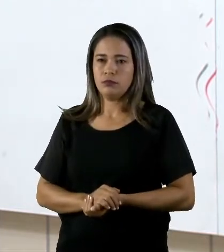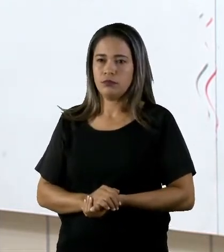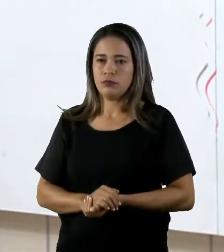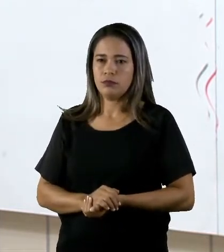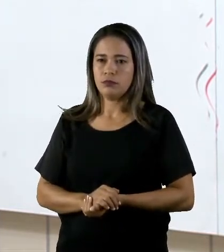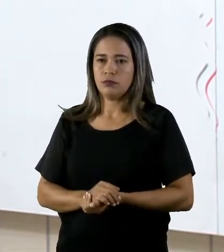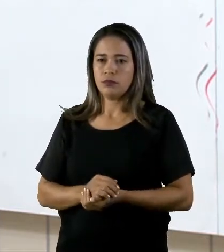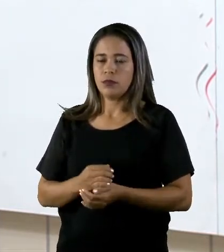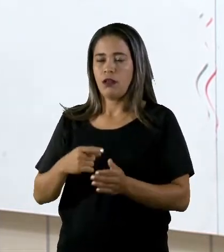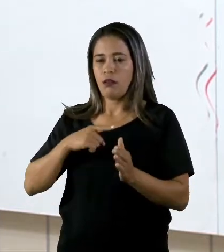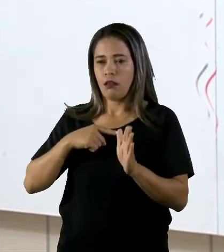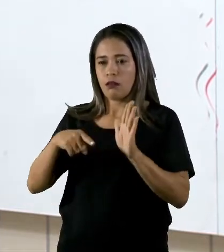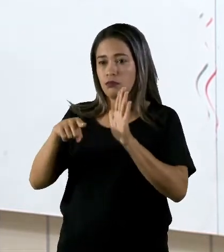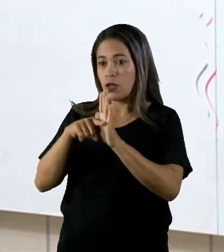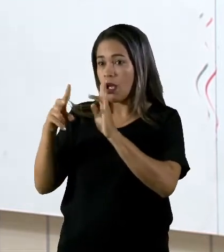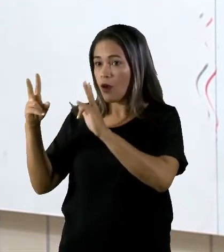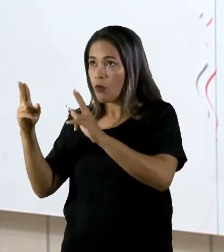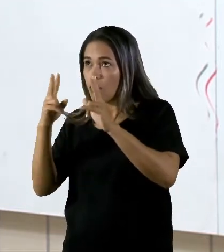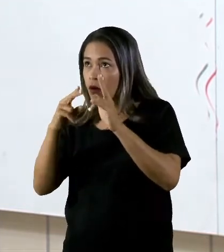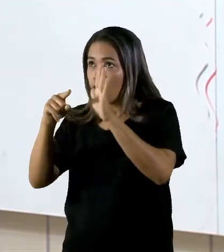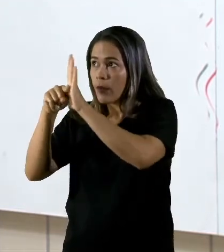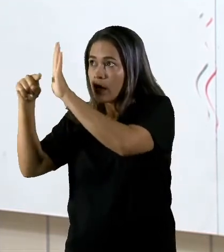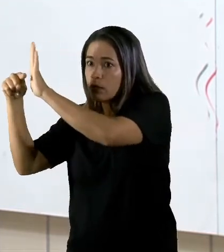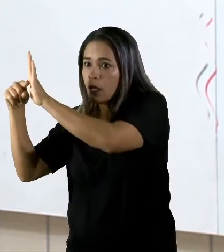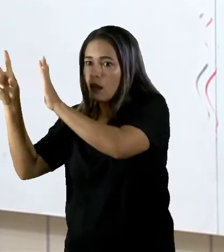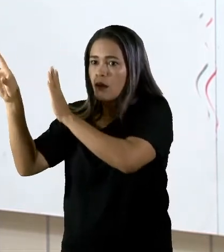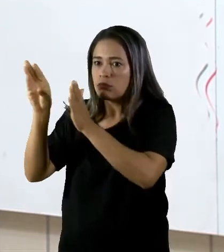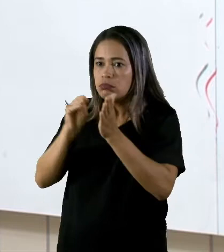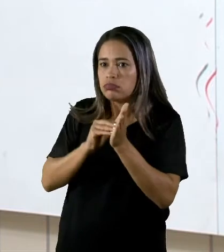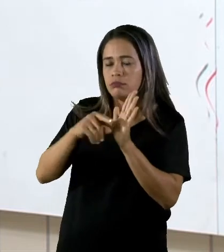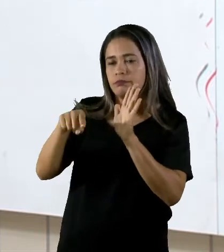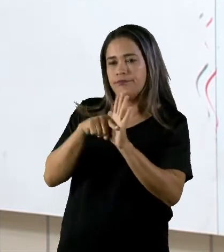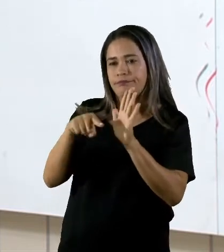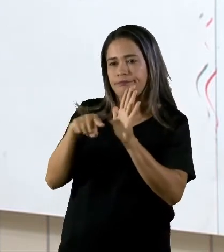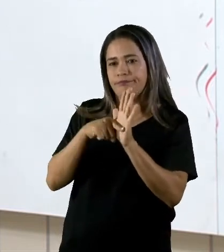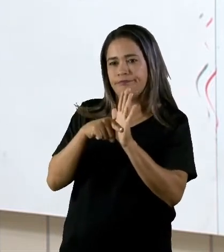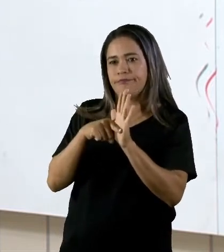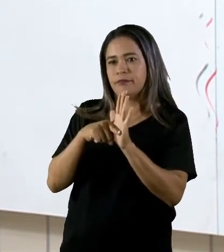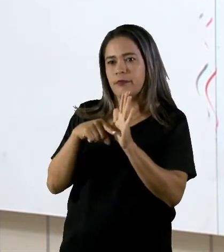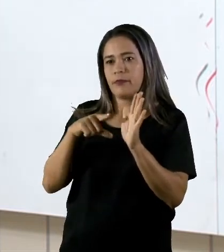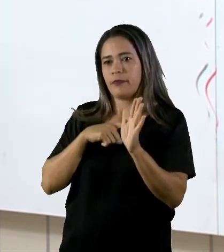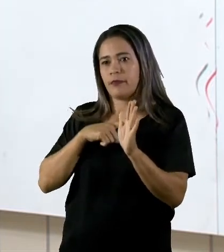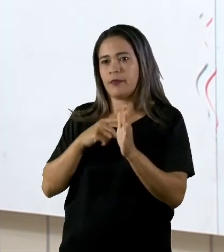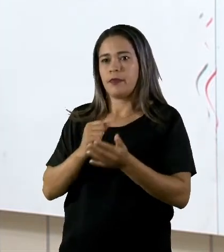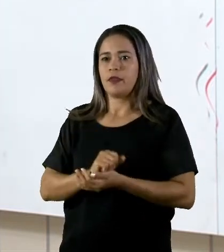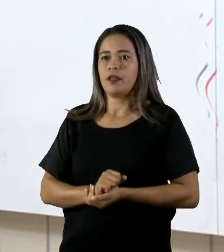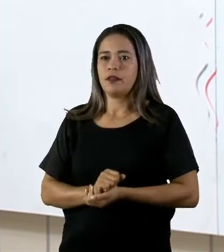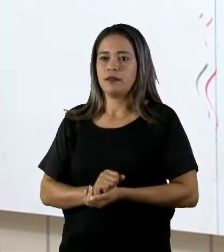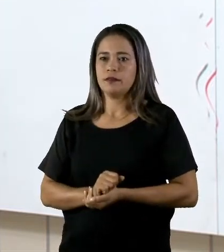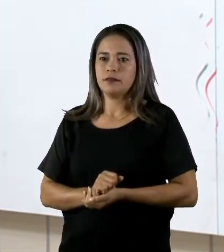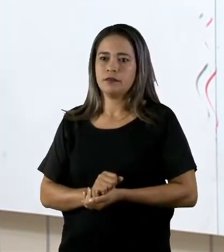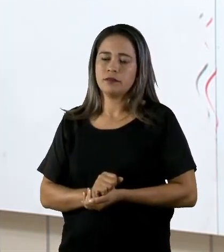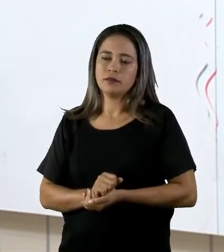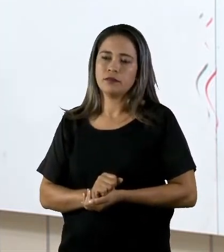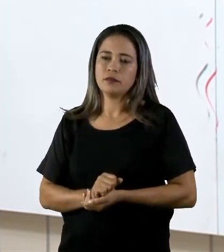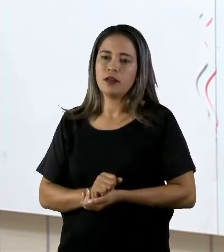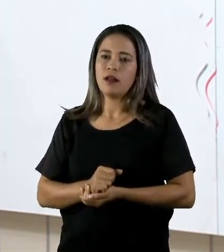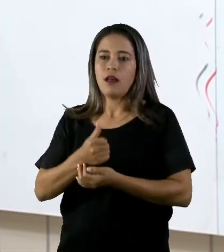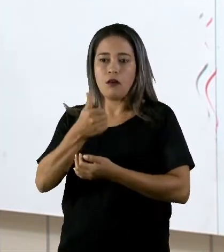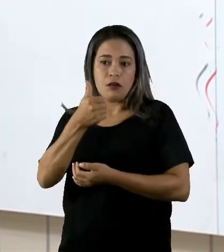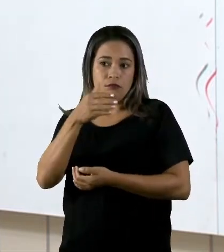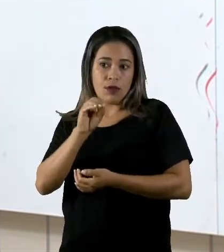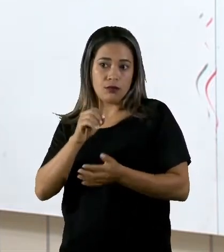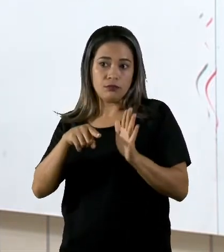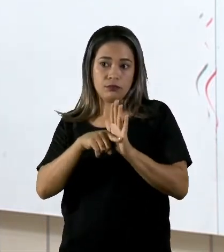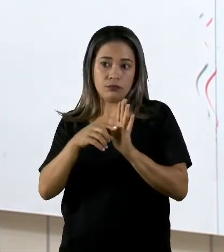Sinais iguais, conservo o sinal e soma as parcelas. Eu tinha um débito de 6 e peguei 4 emprestado. Então agora o meu débito está em